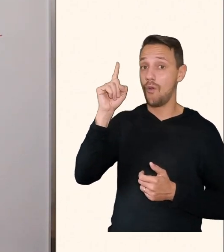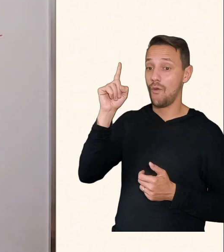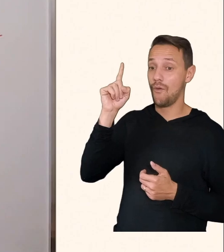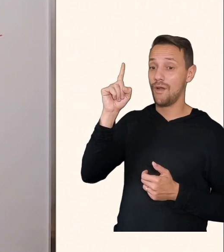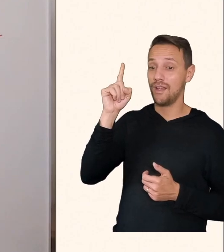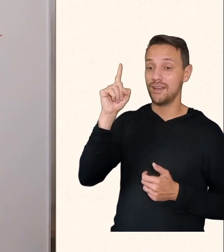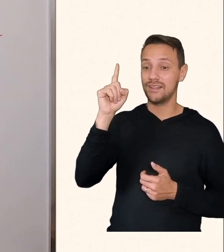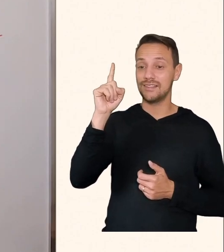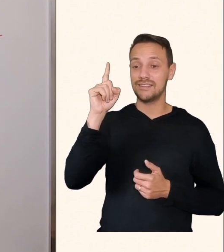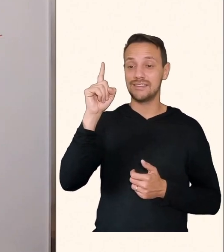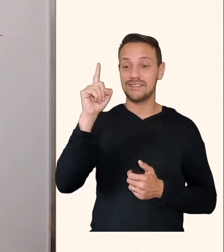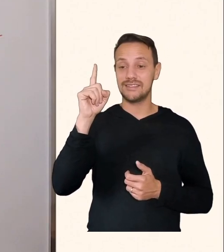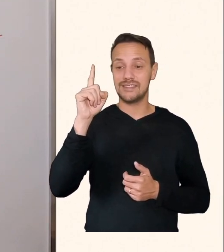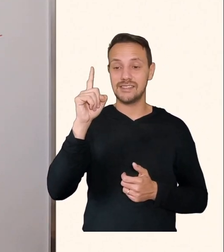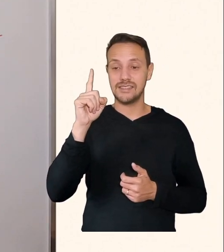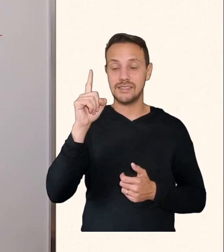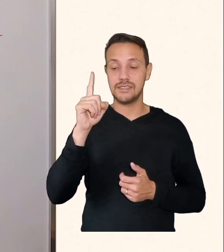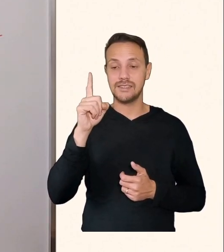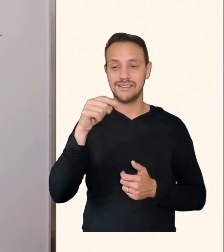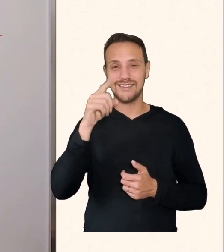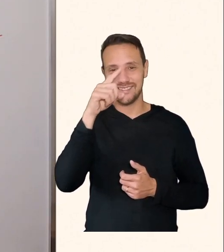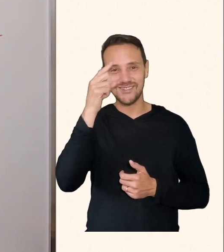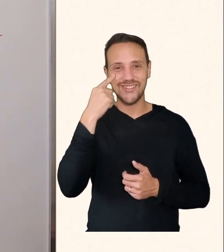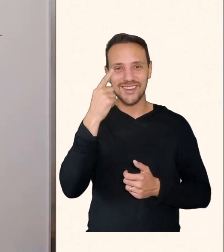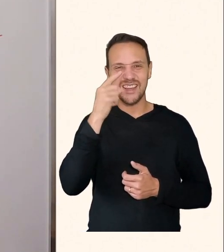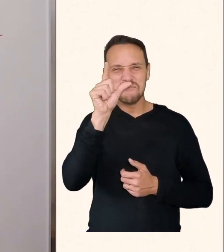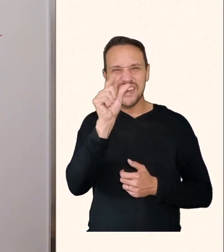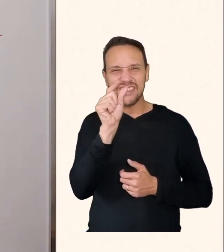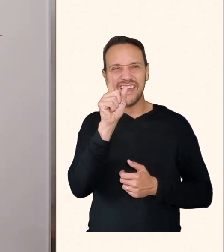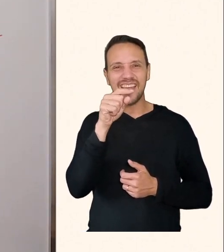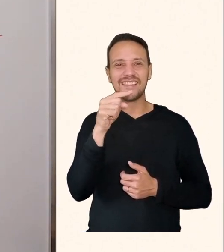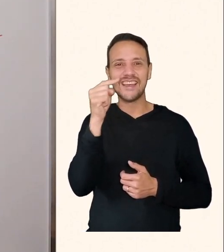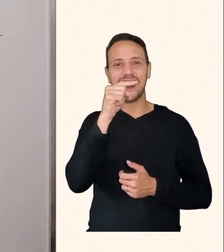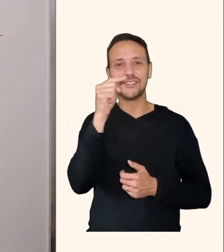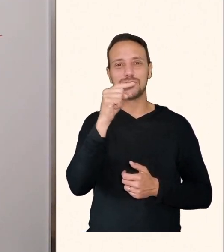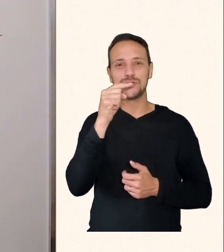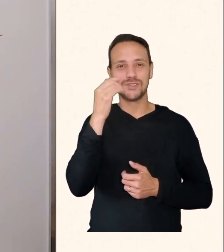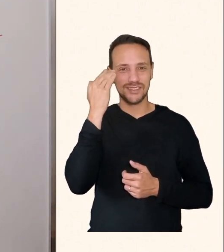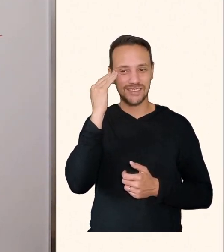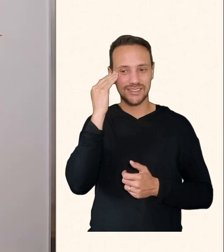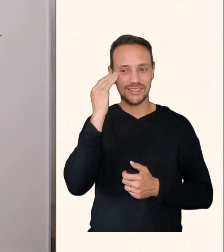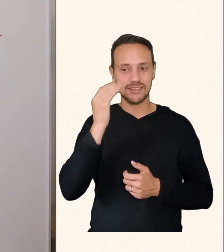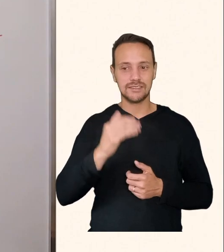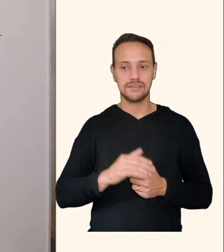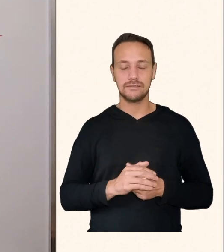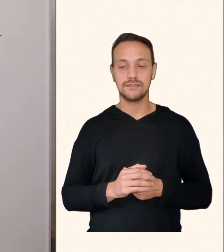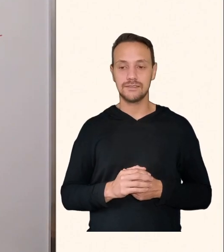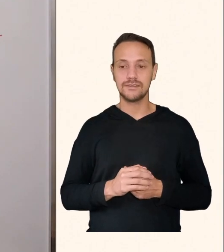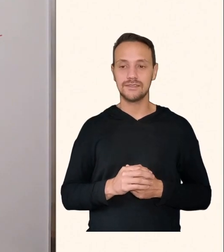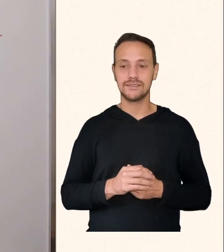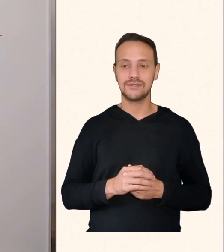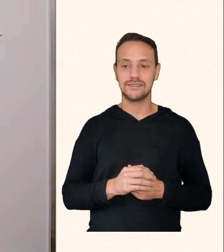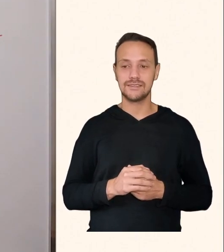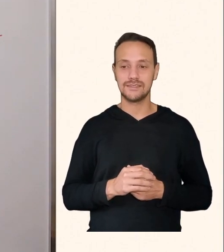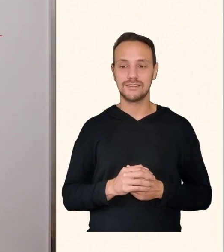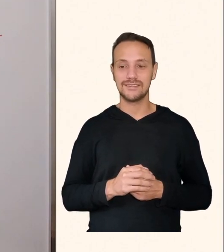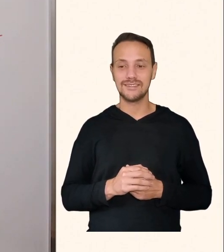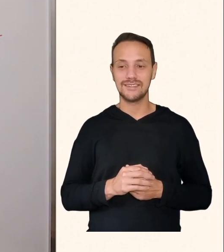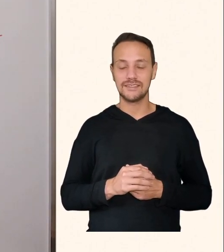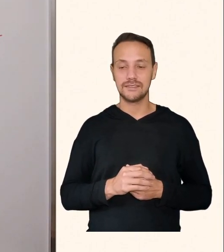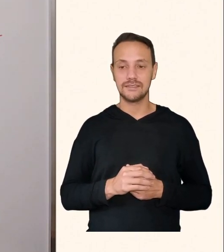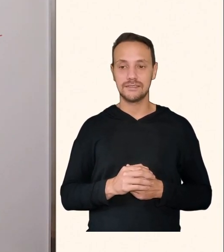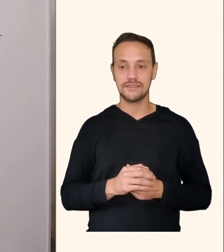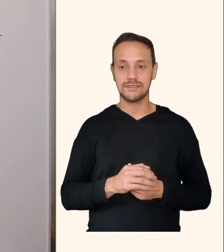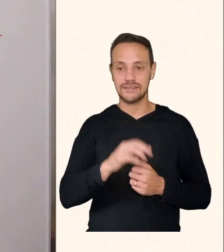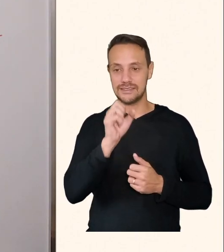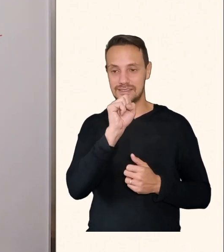K. I para K sai na direção negativa, ó. De I, tá? Para K. Direção